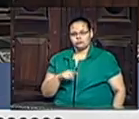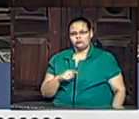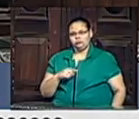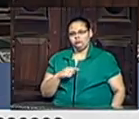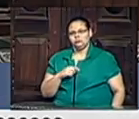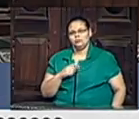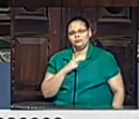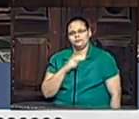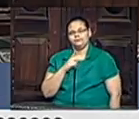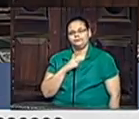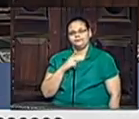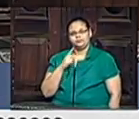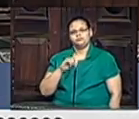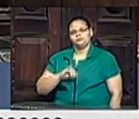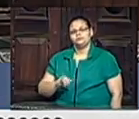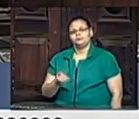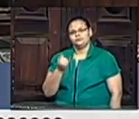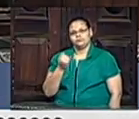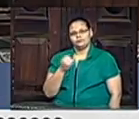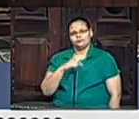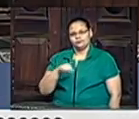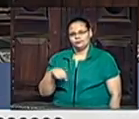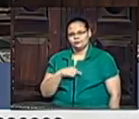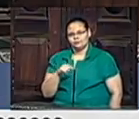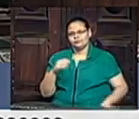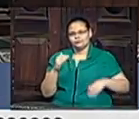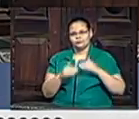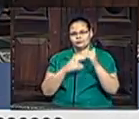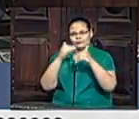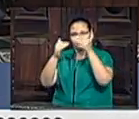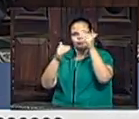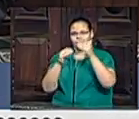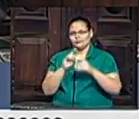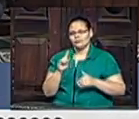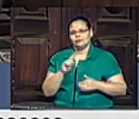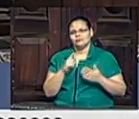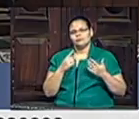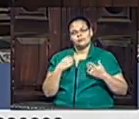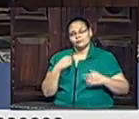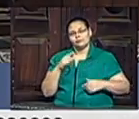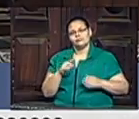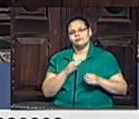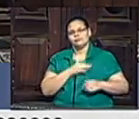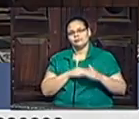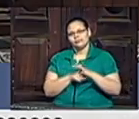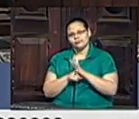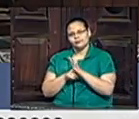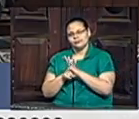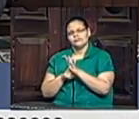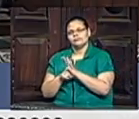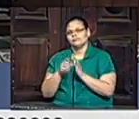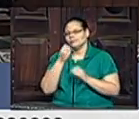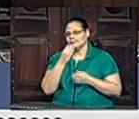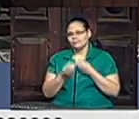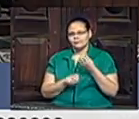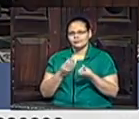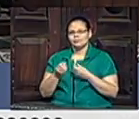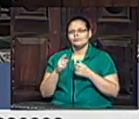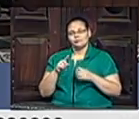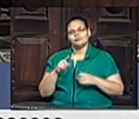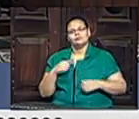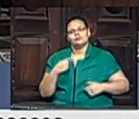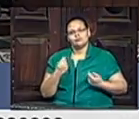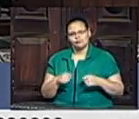podem ser proveitosas para o nosso desenvolvimento, mas elas não são favor fiscal, não são um mero benefício, e é por isso que elas merecem